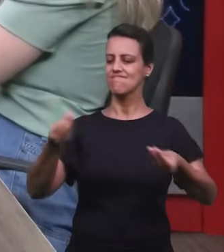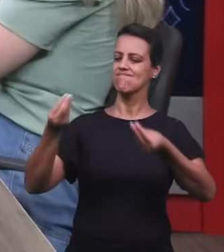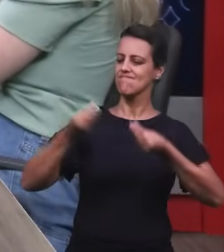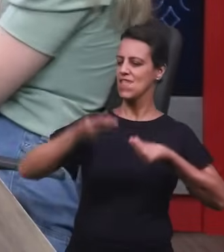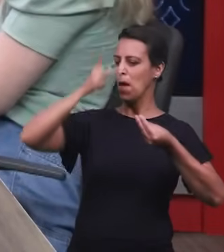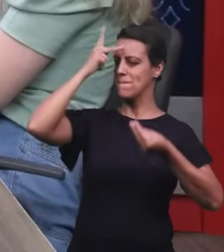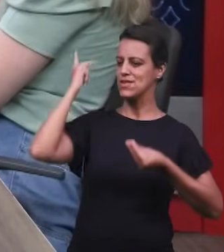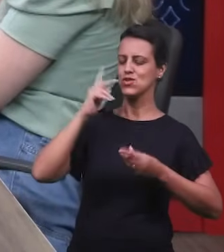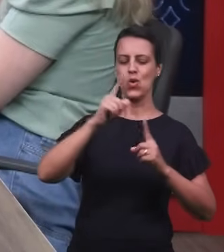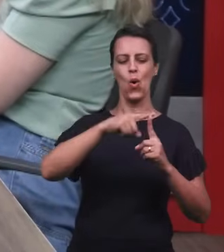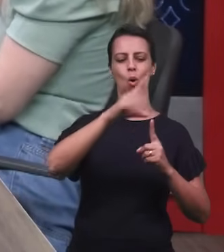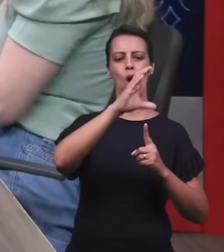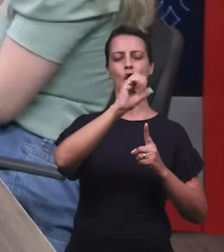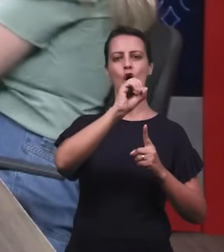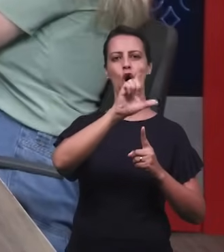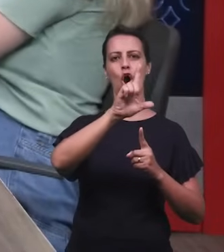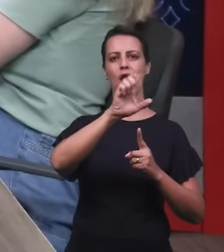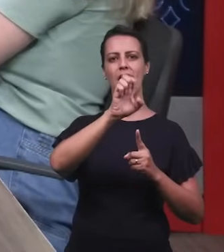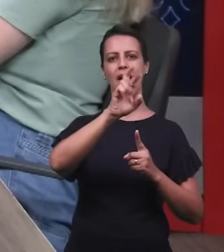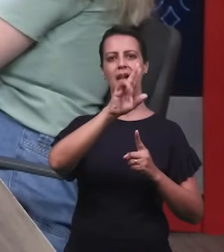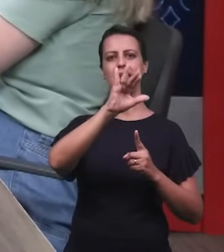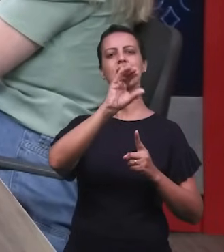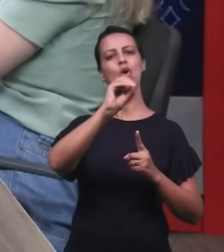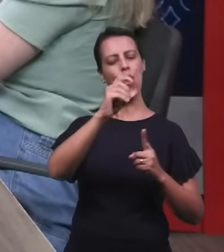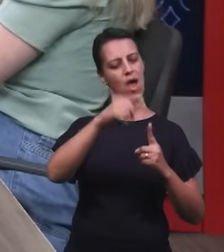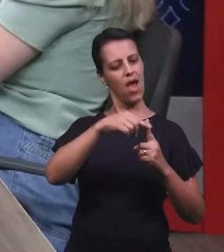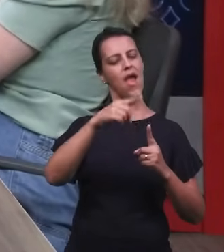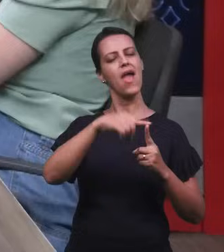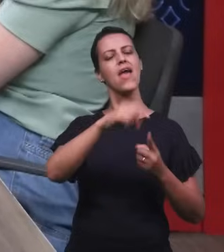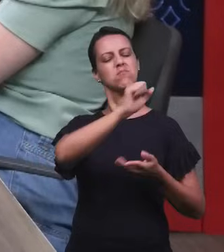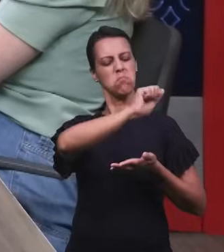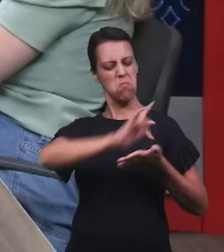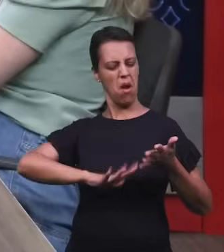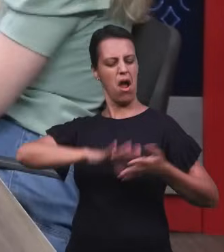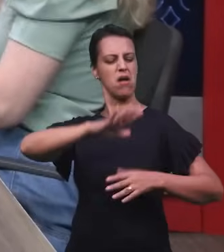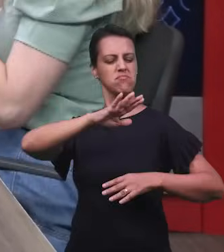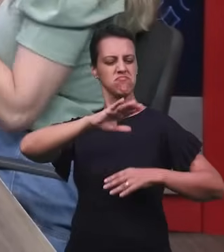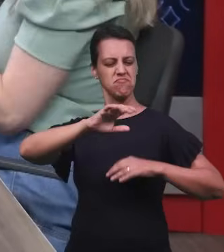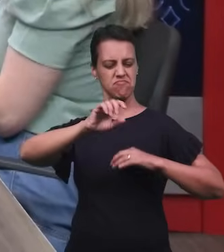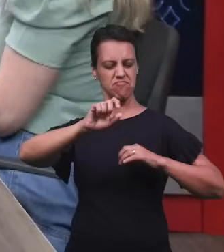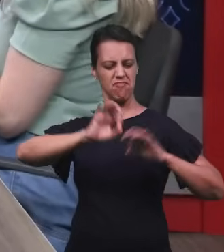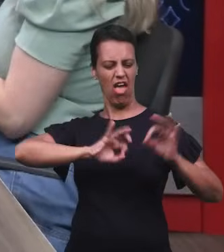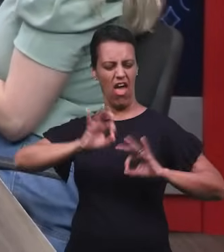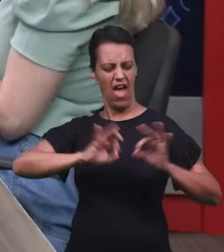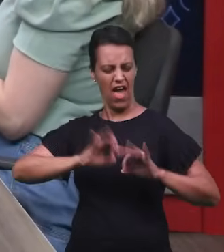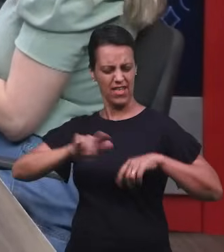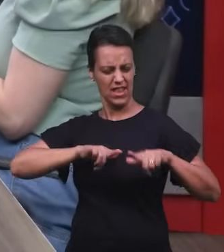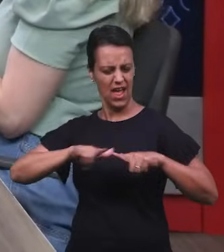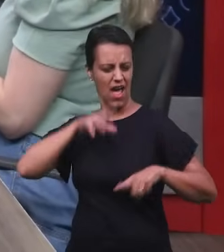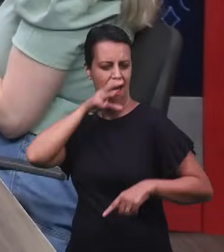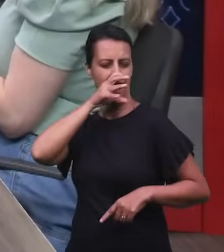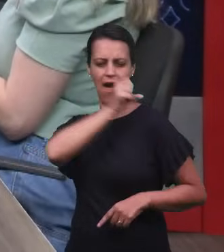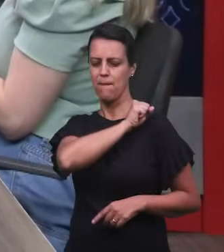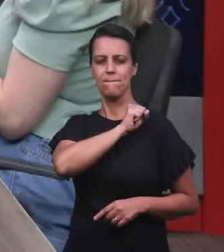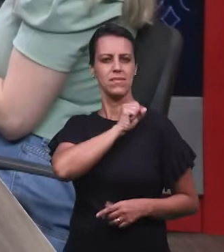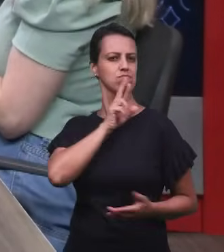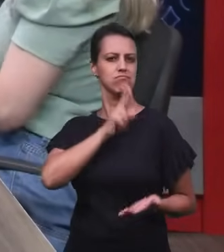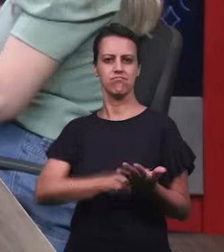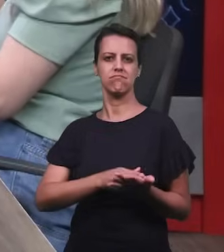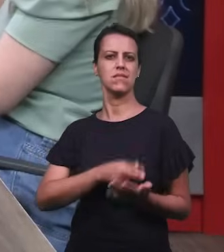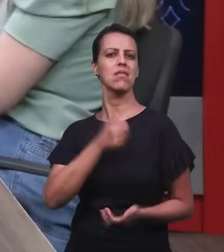se você identificar um colérico, é preferível dar essa tarefa para ele, porque ele vai trazer com muito mais rapidez o